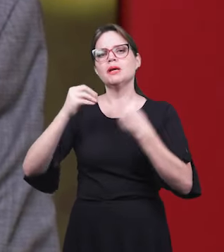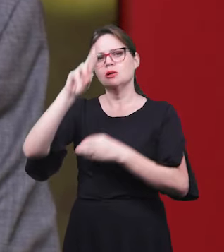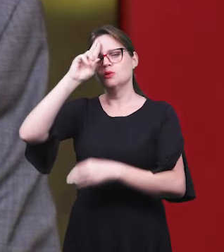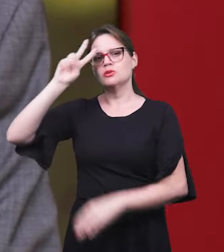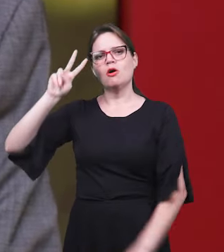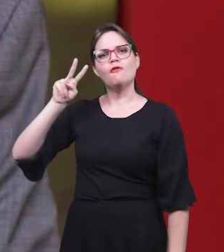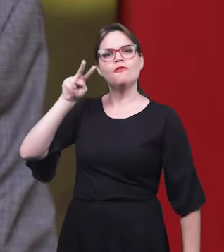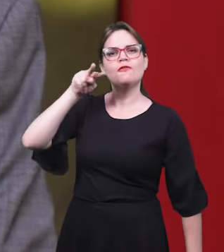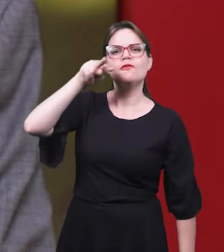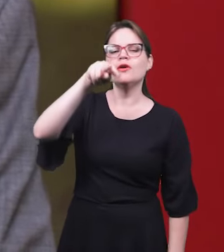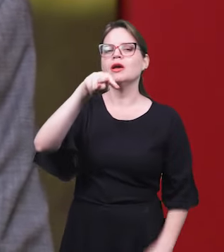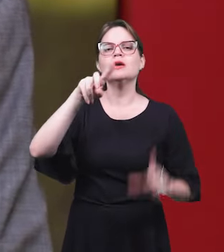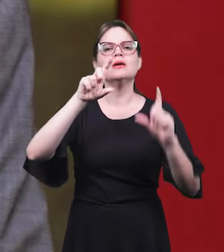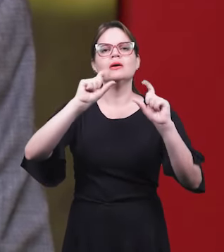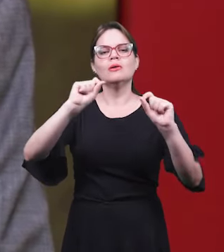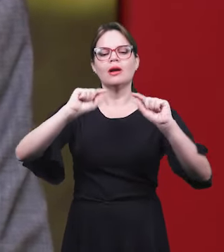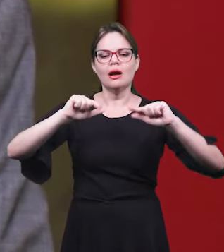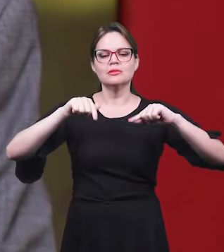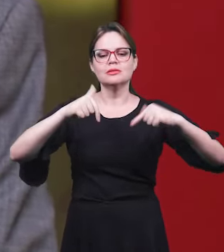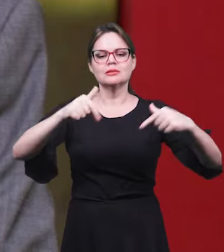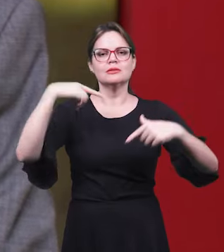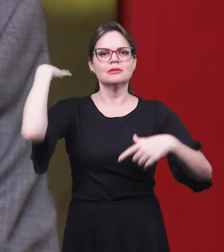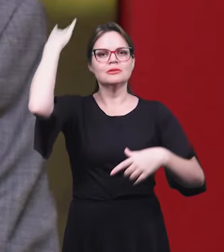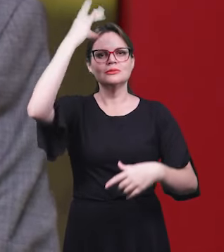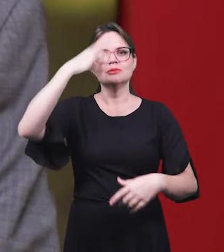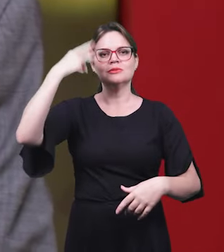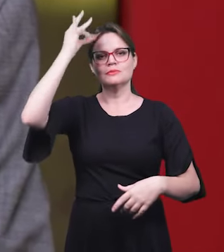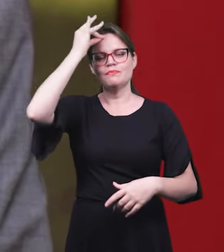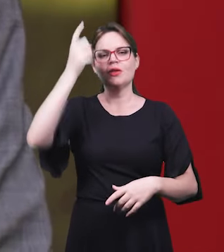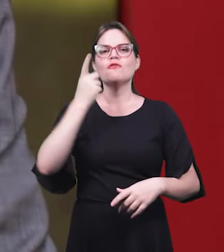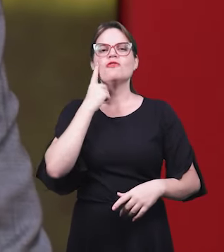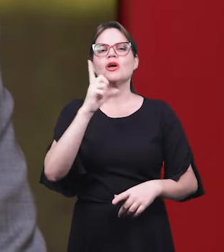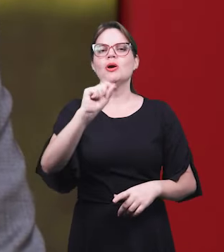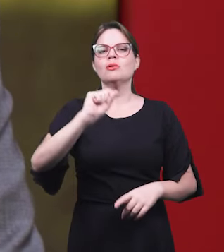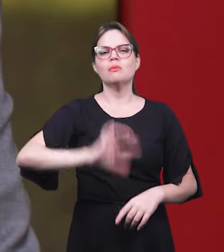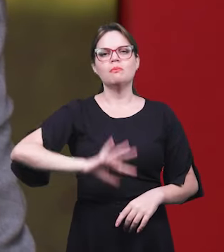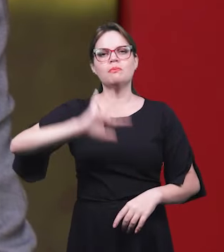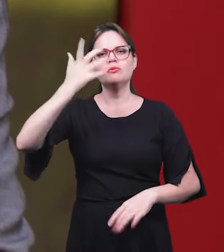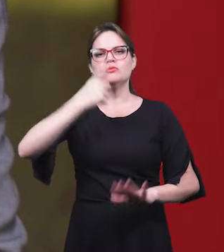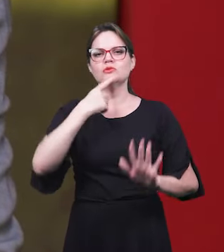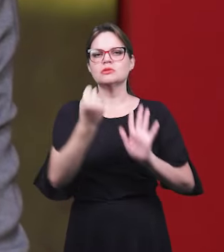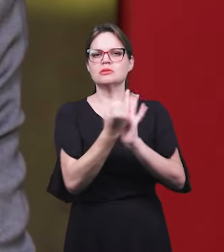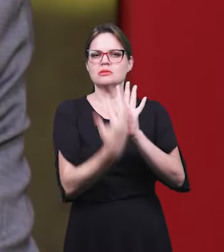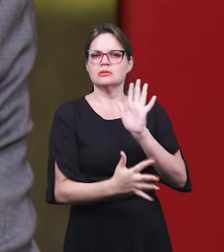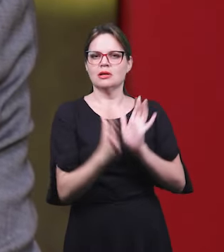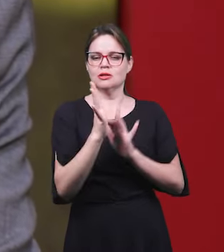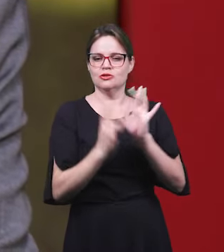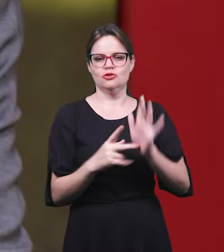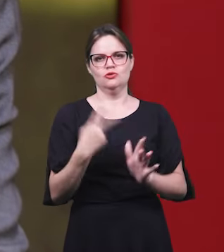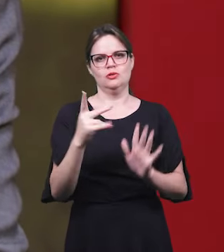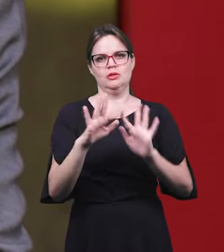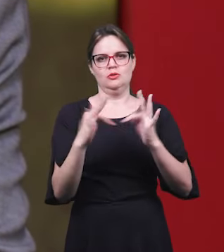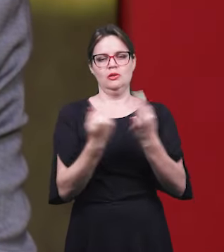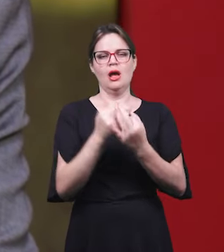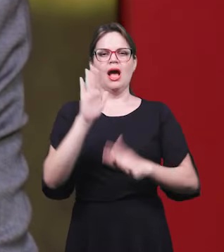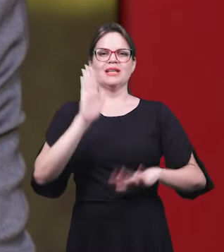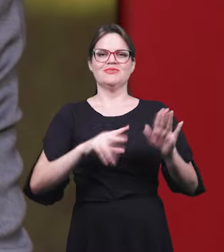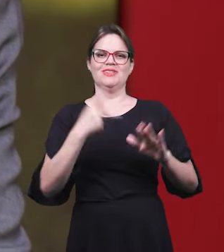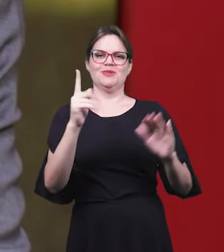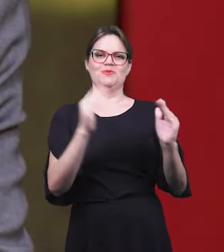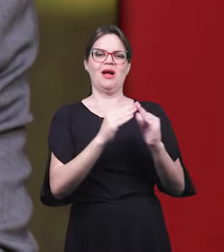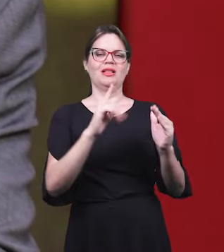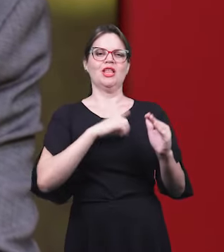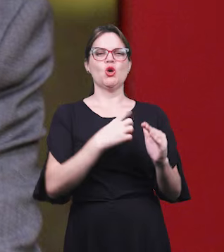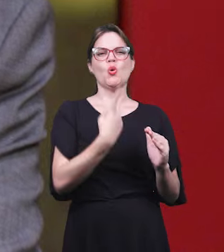sobre os seus lares, mesmo que às vezes algum lar dividido, às vezes lar dividido é que alguém ali ainda não é